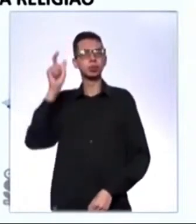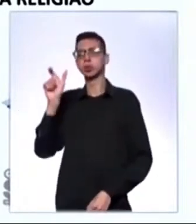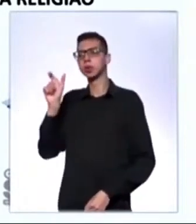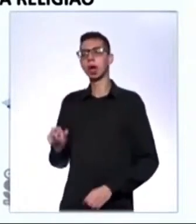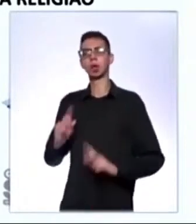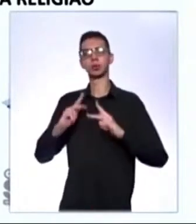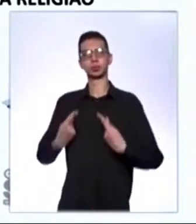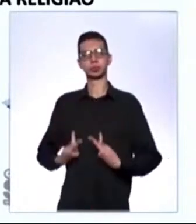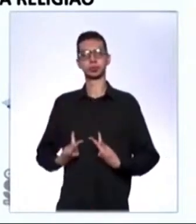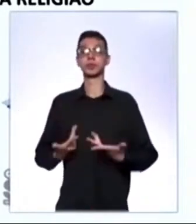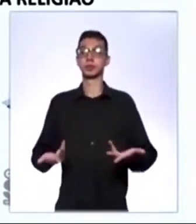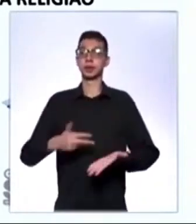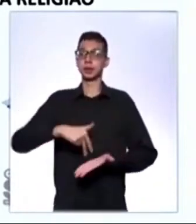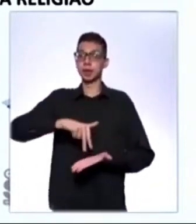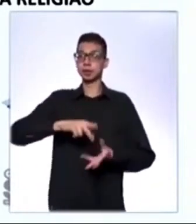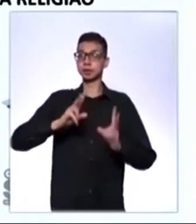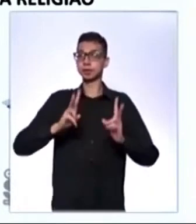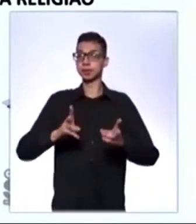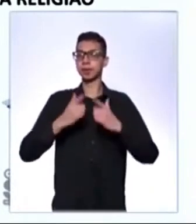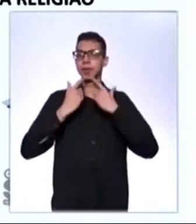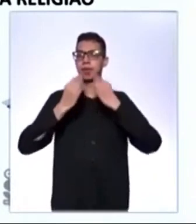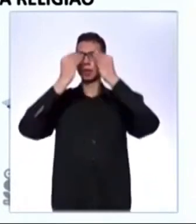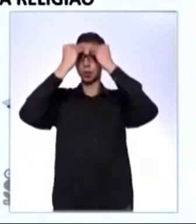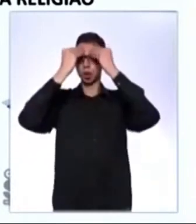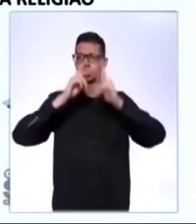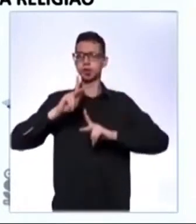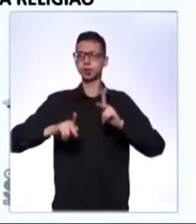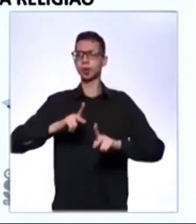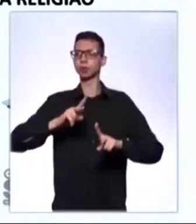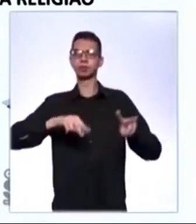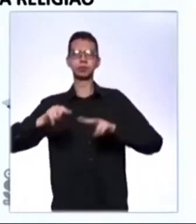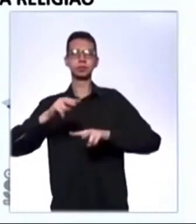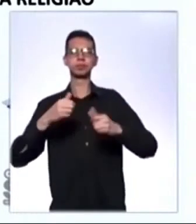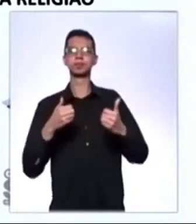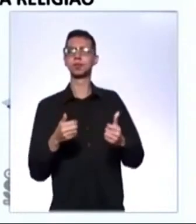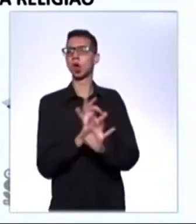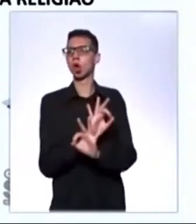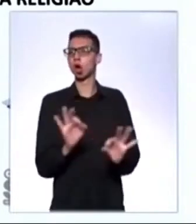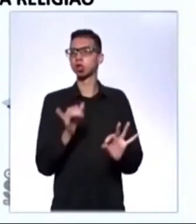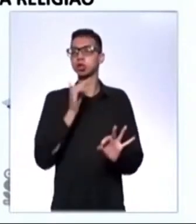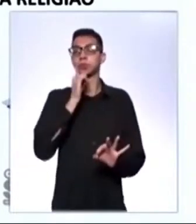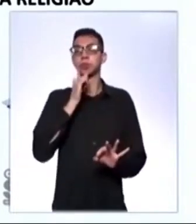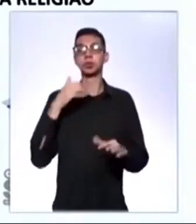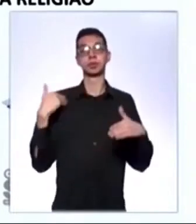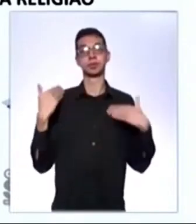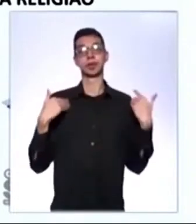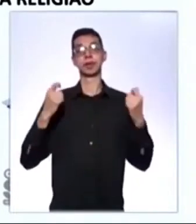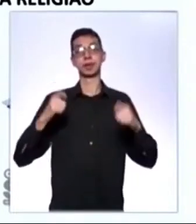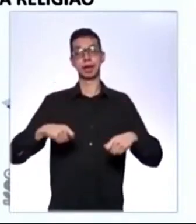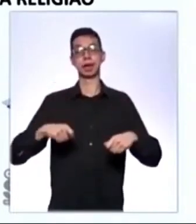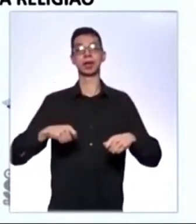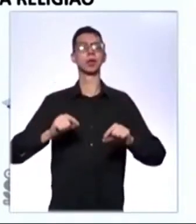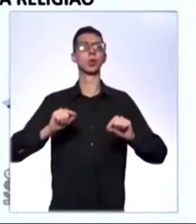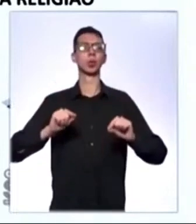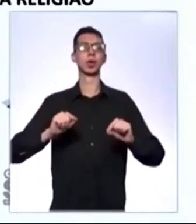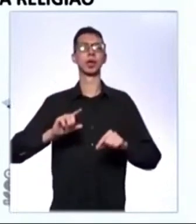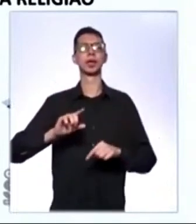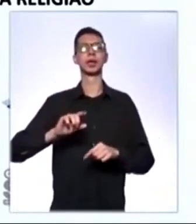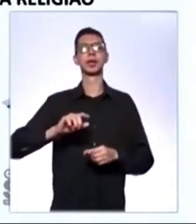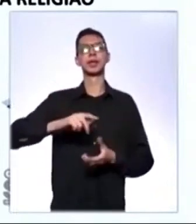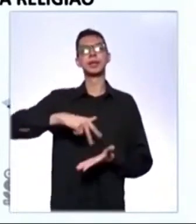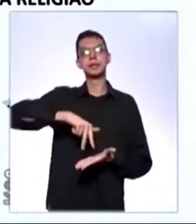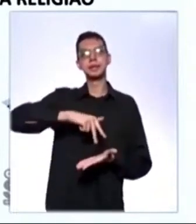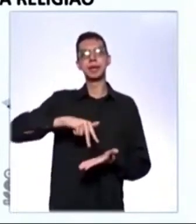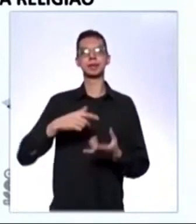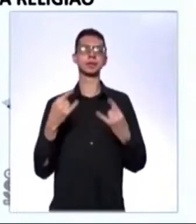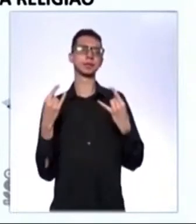linguagem privilegiada pelos povos, podendo estar presente no lazer, samba, rock, dance music, na religião, candomblé, rituais